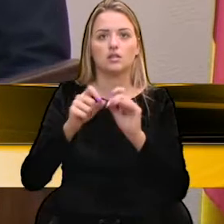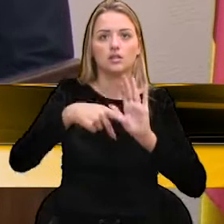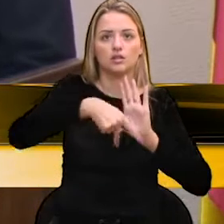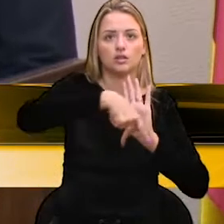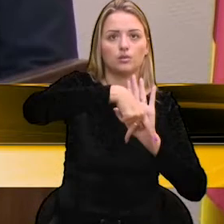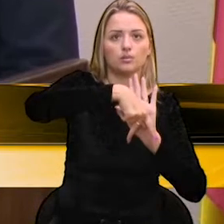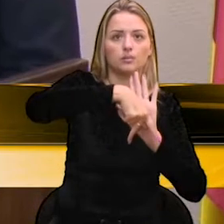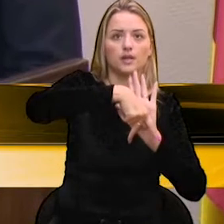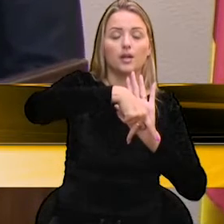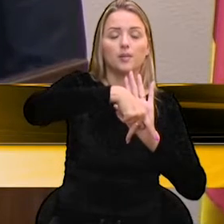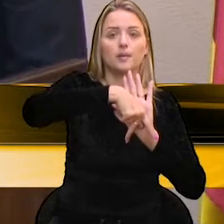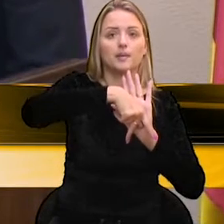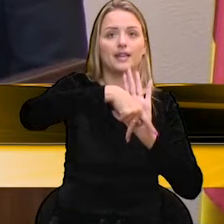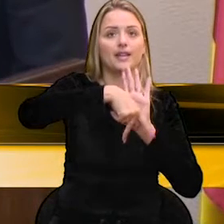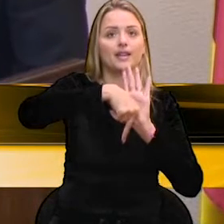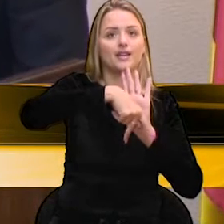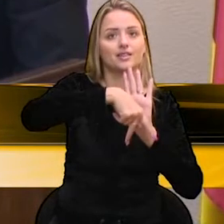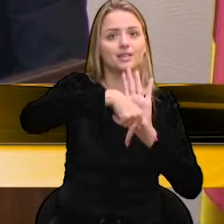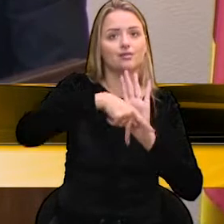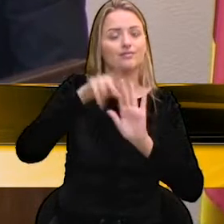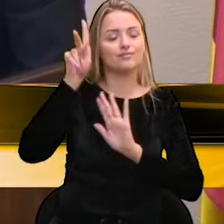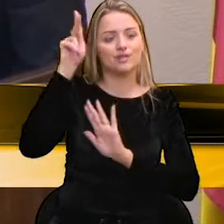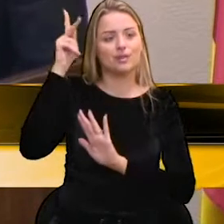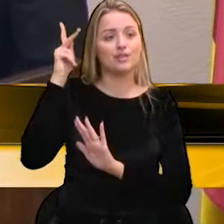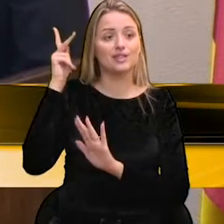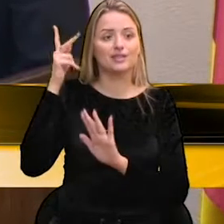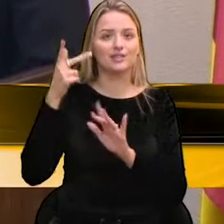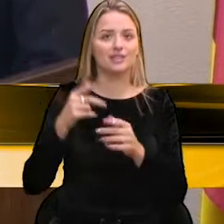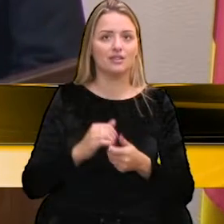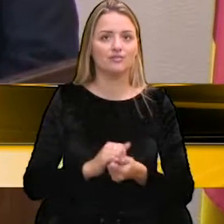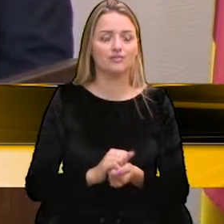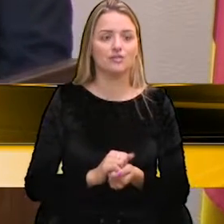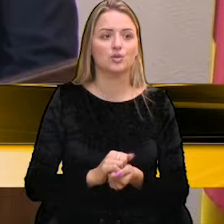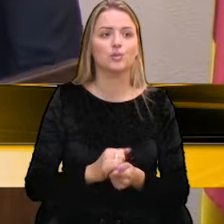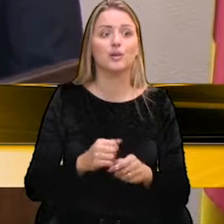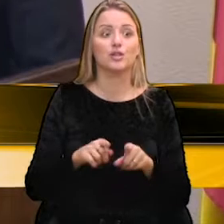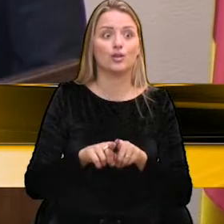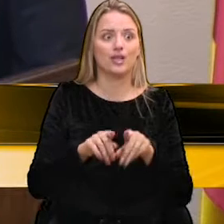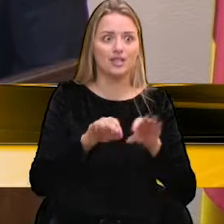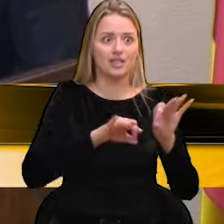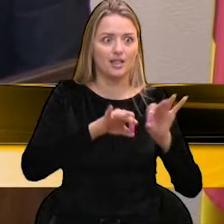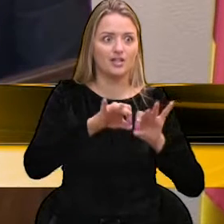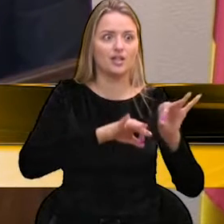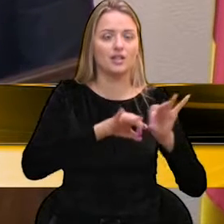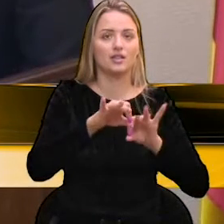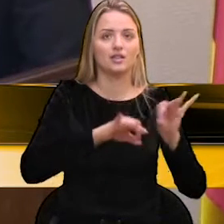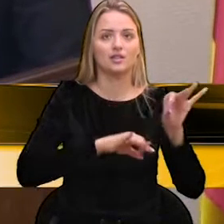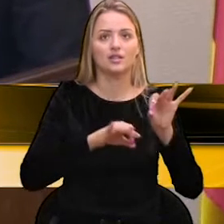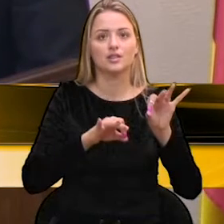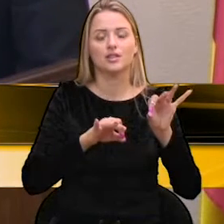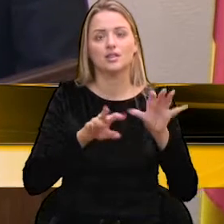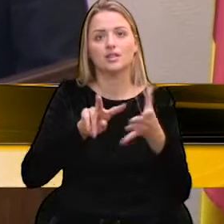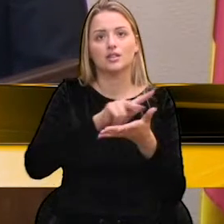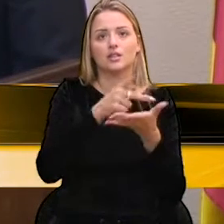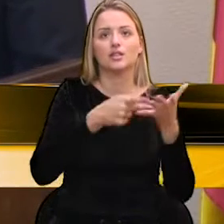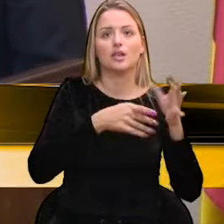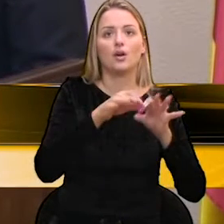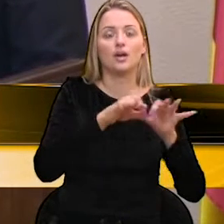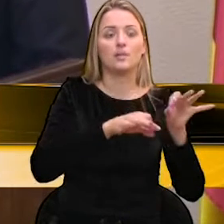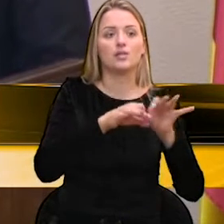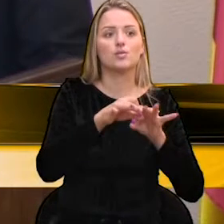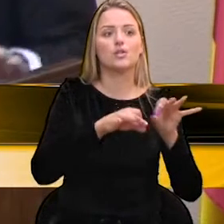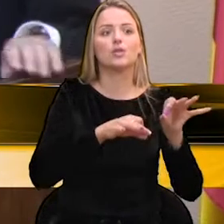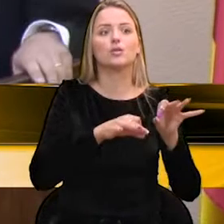Histórico, e Caxias do Sul esteve representada através de um projeto que